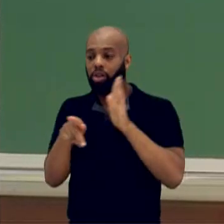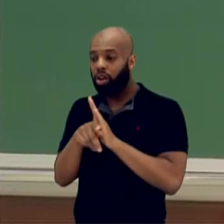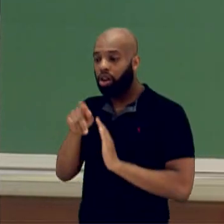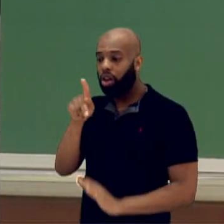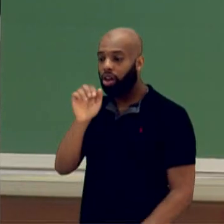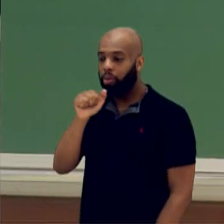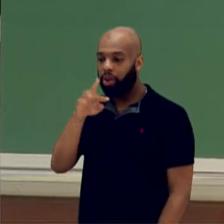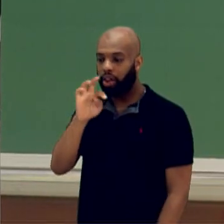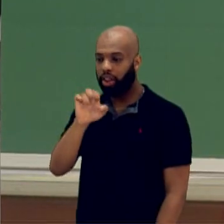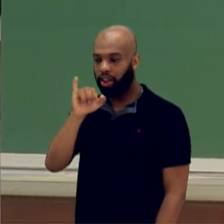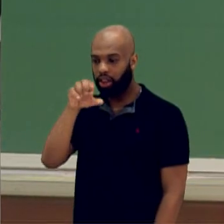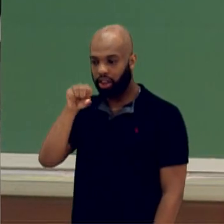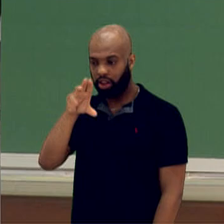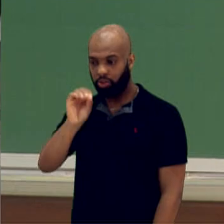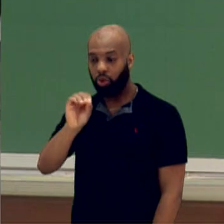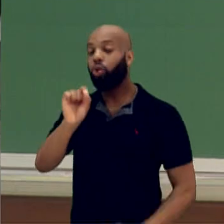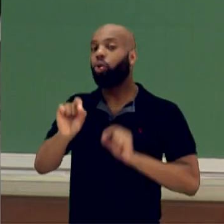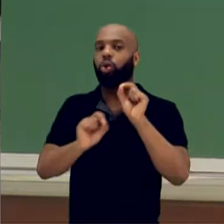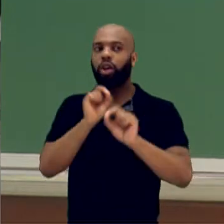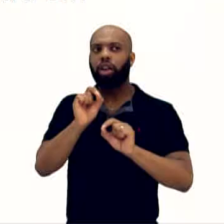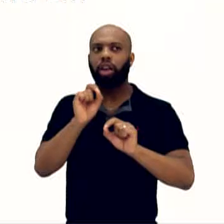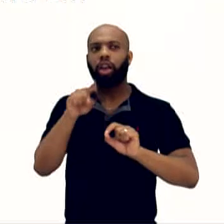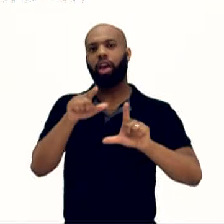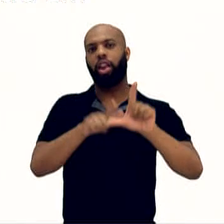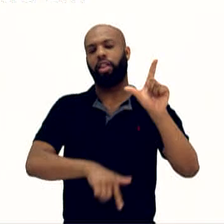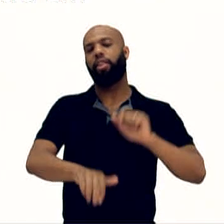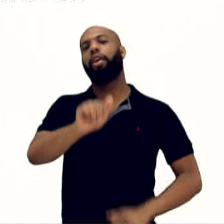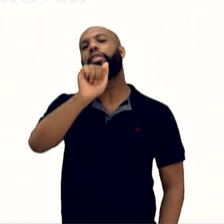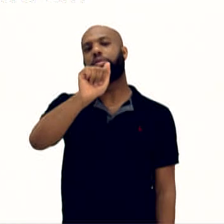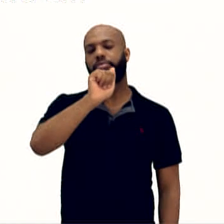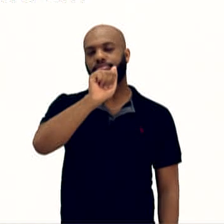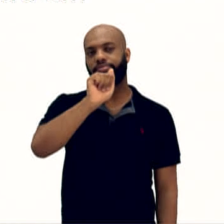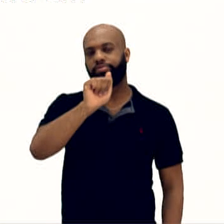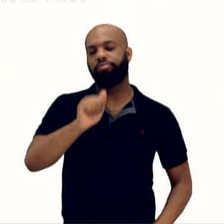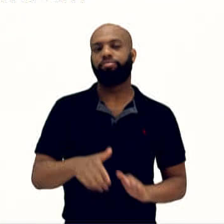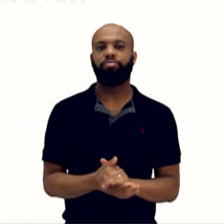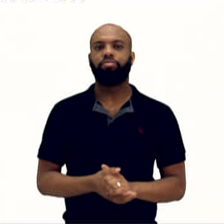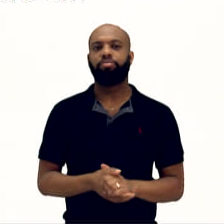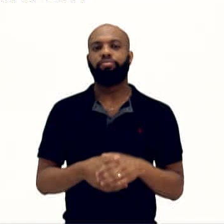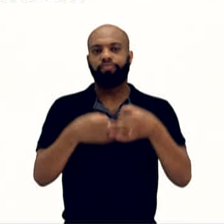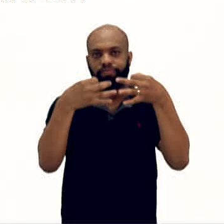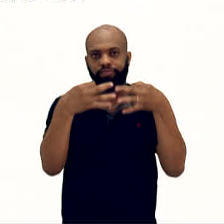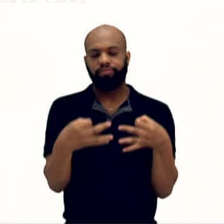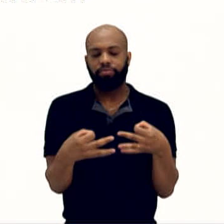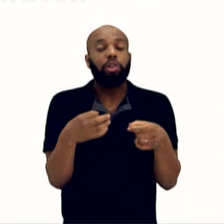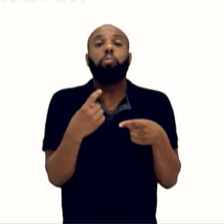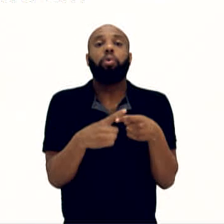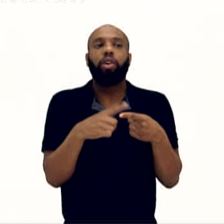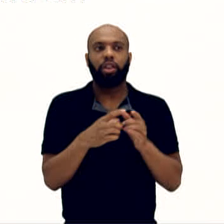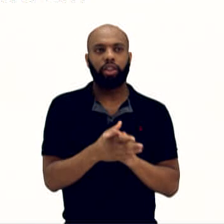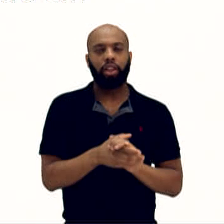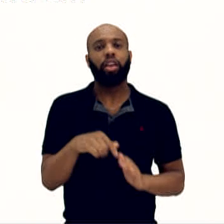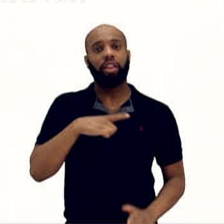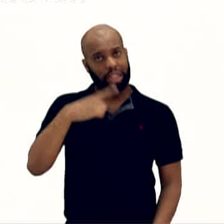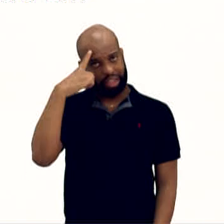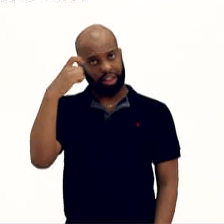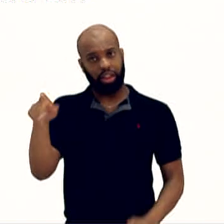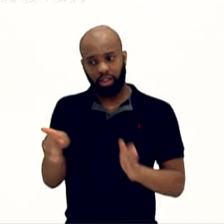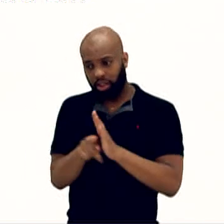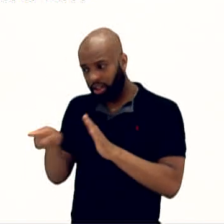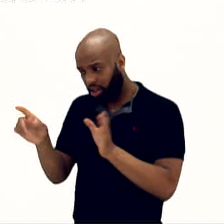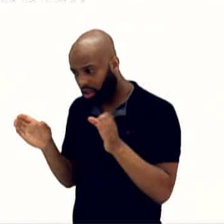panteísmo seria a alternativa A, né? A letra A. Porque justamente essa é a ideia que os estoicos